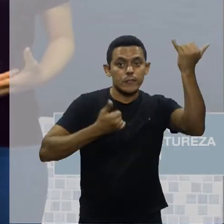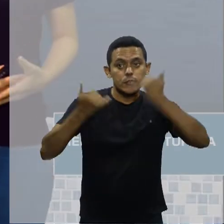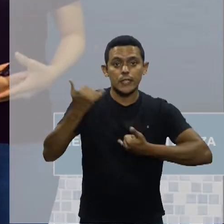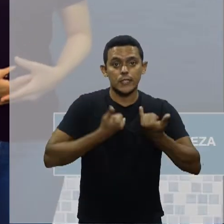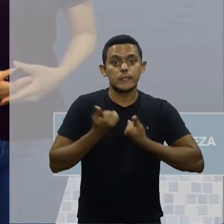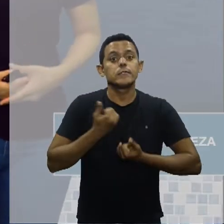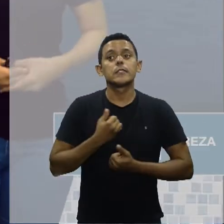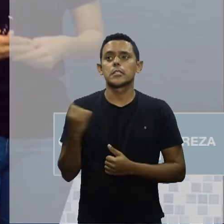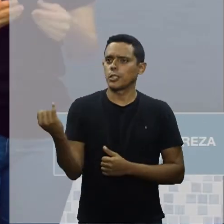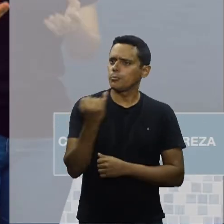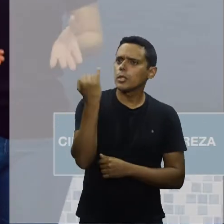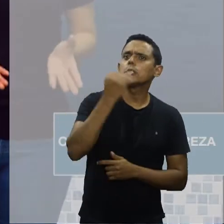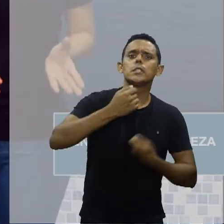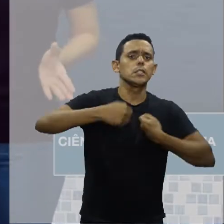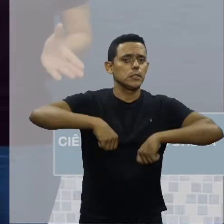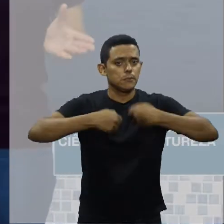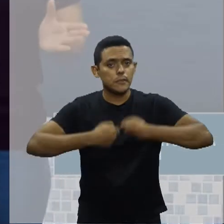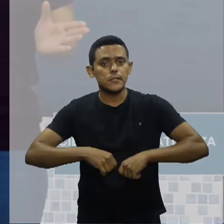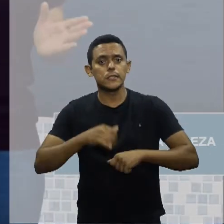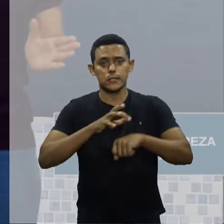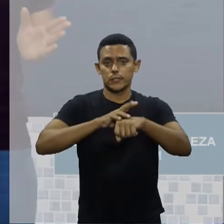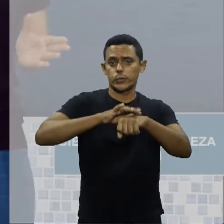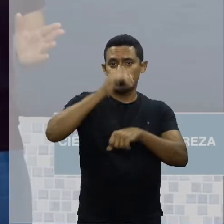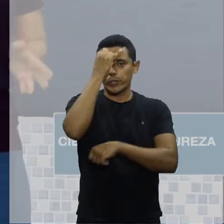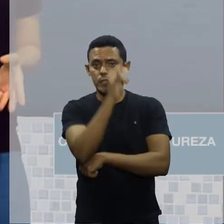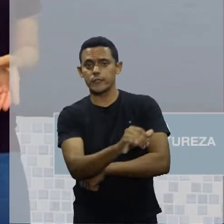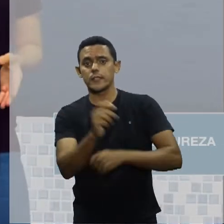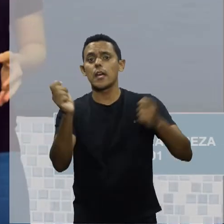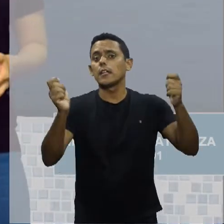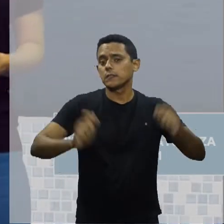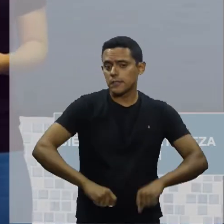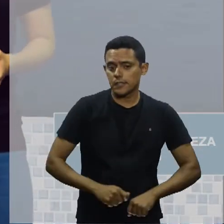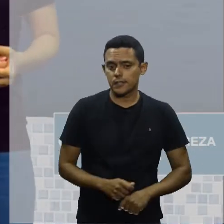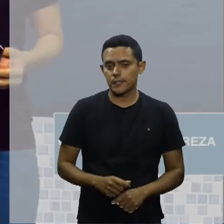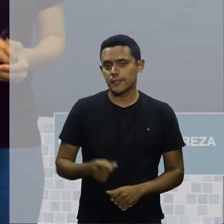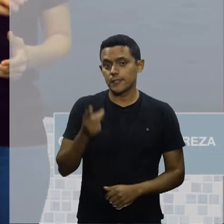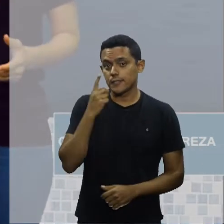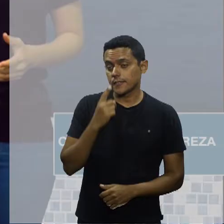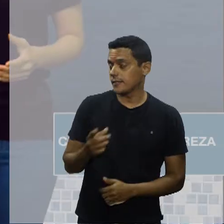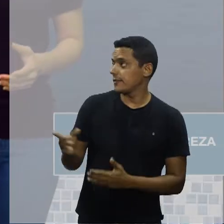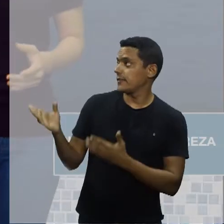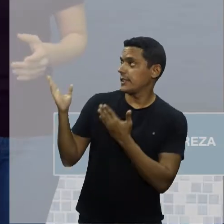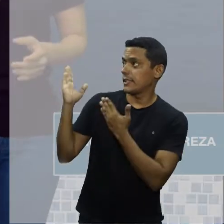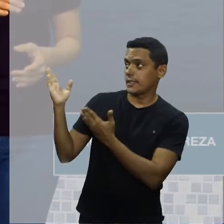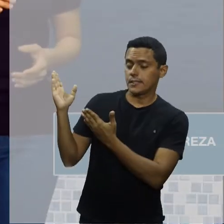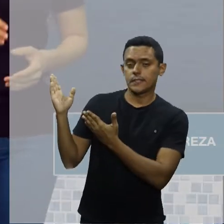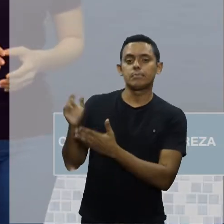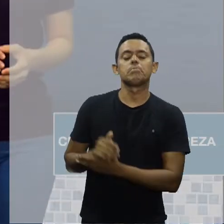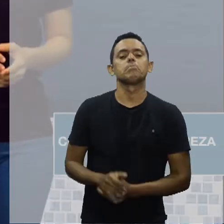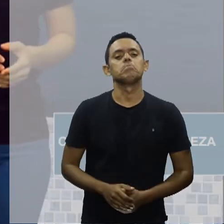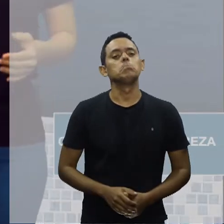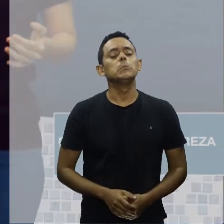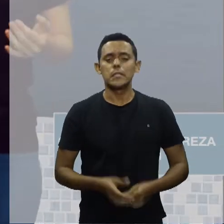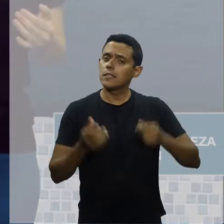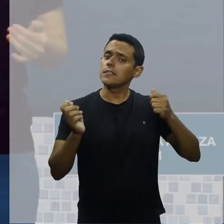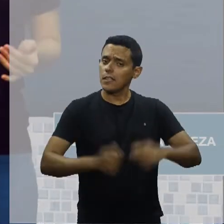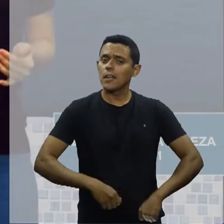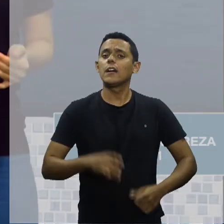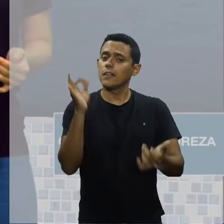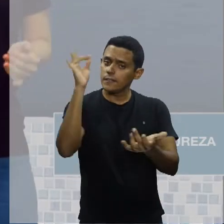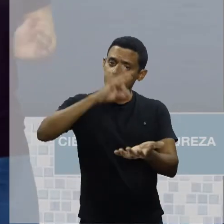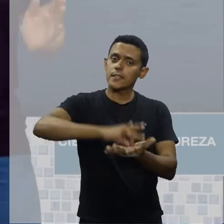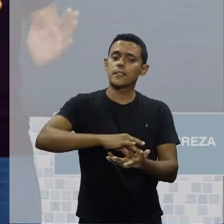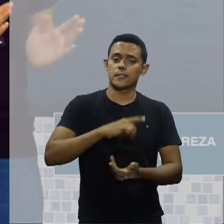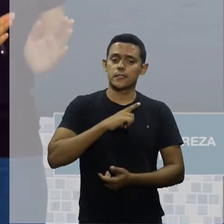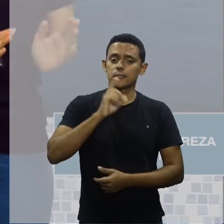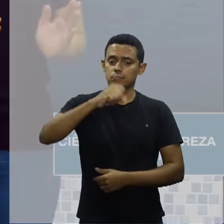controle da pandemia. Então, nessa imagem, a gente vê uma ilustração, tá? escrito proteja-se, use máscara. Em que, em